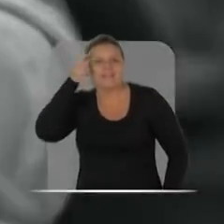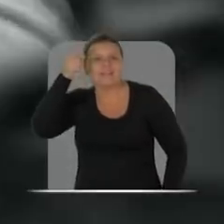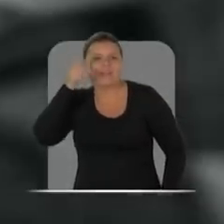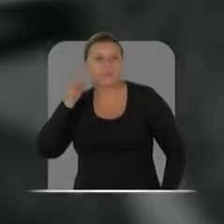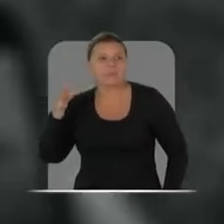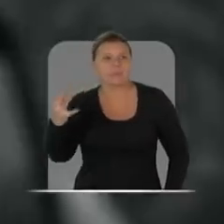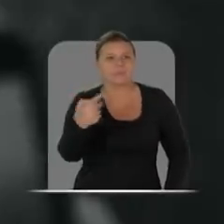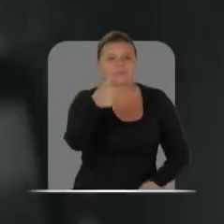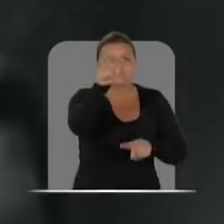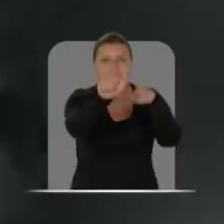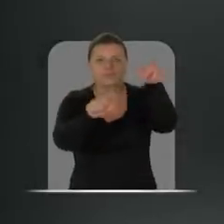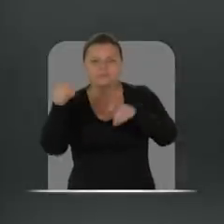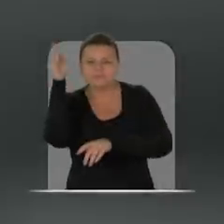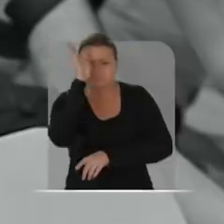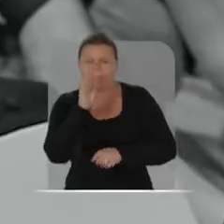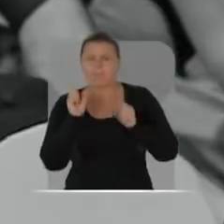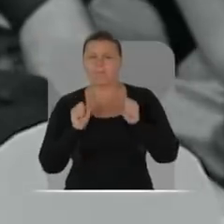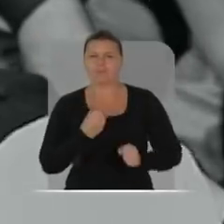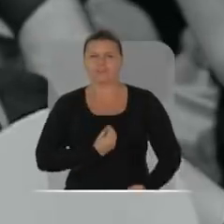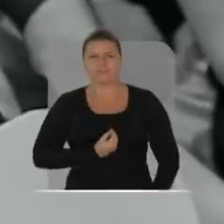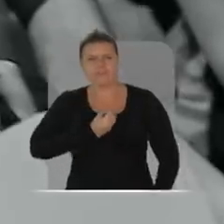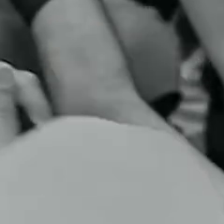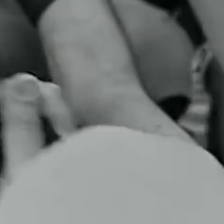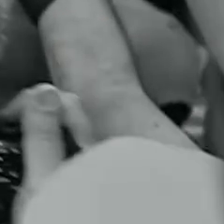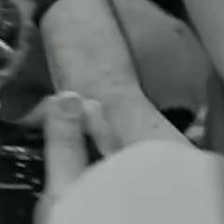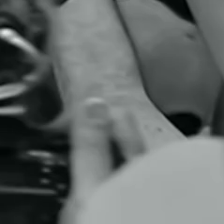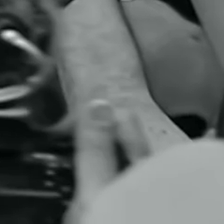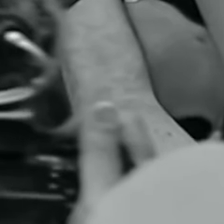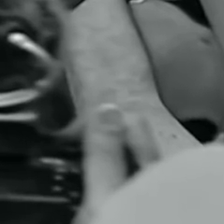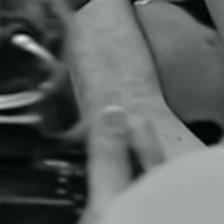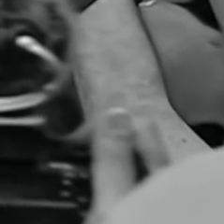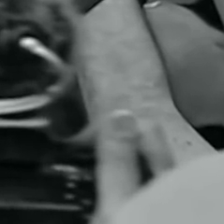A ideia é que todos os brasileiros podem viver bem.